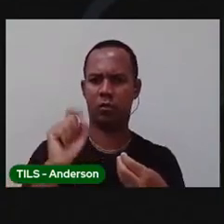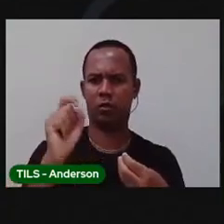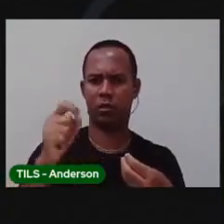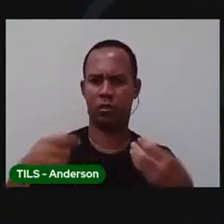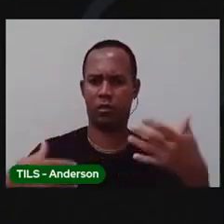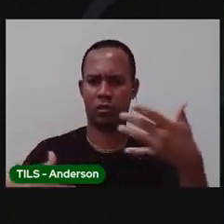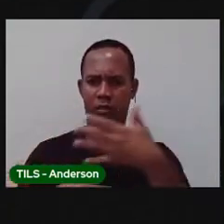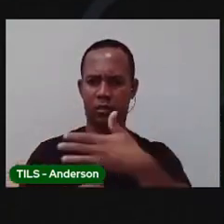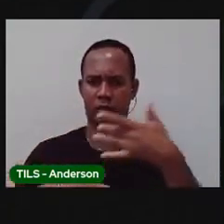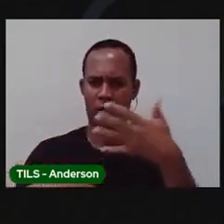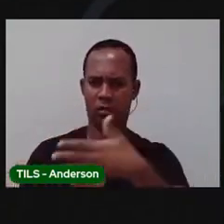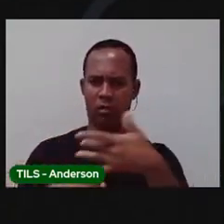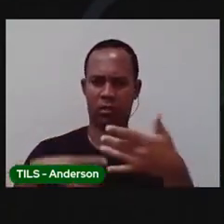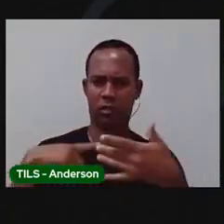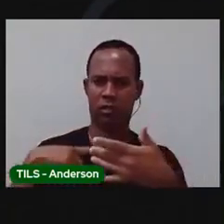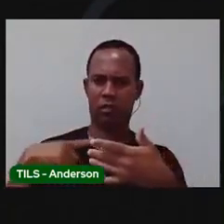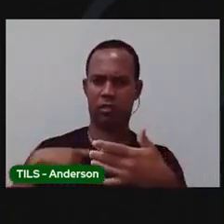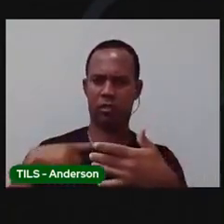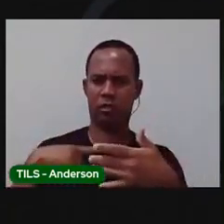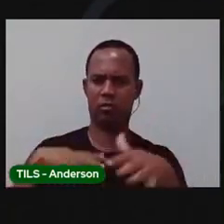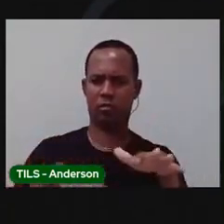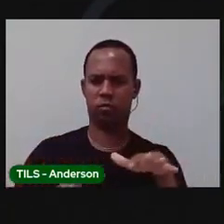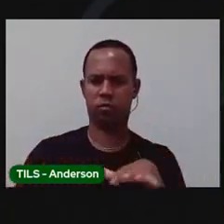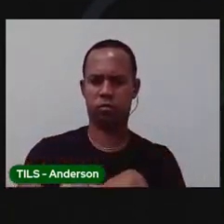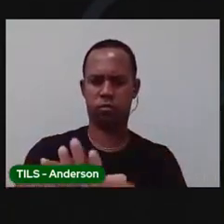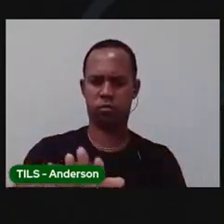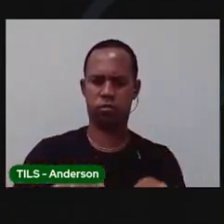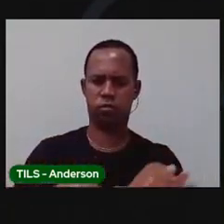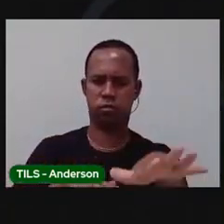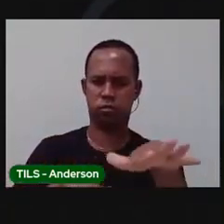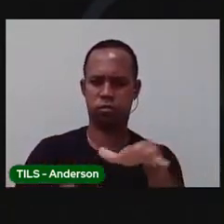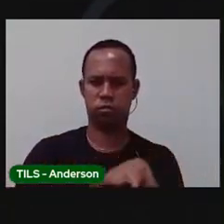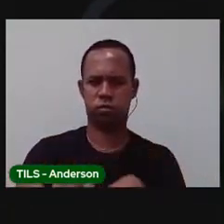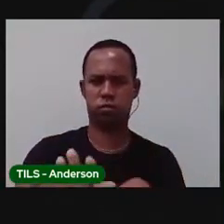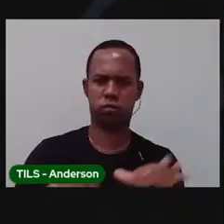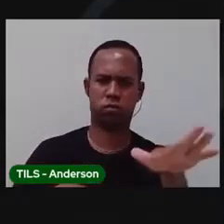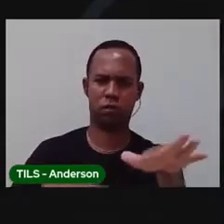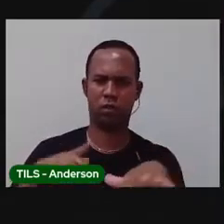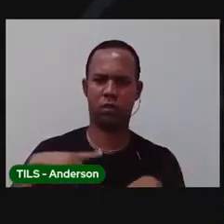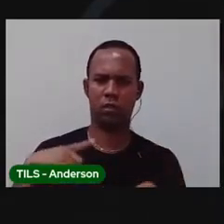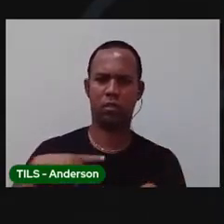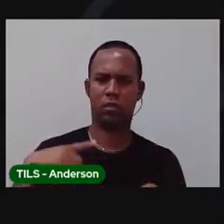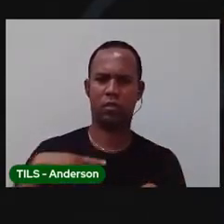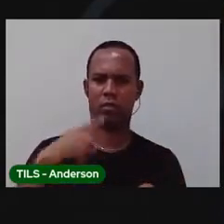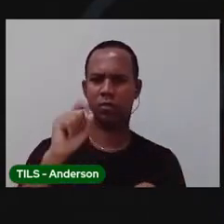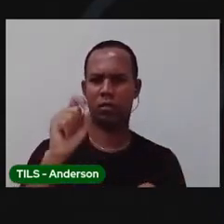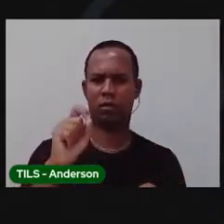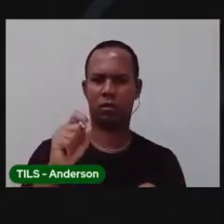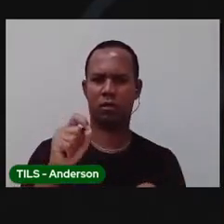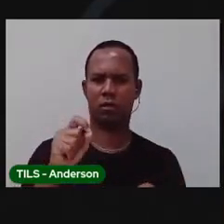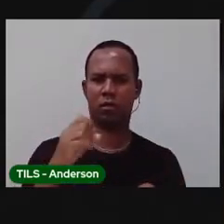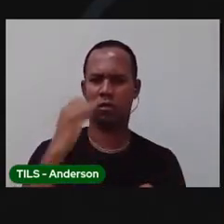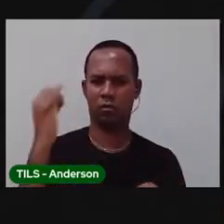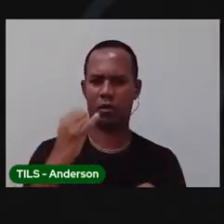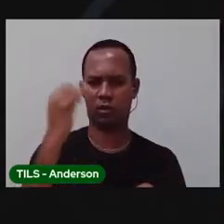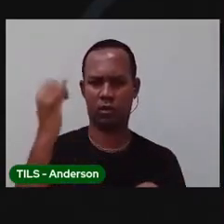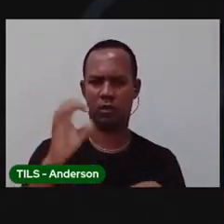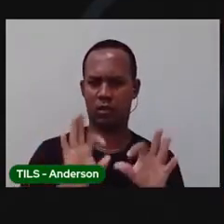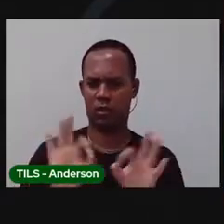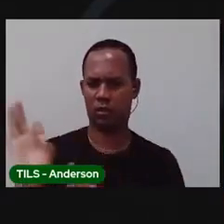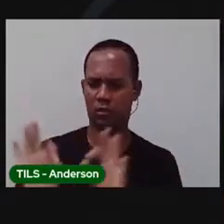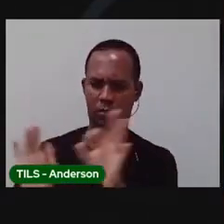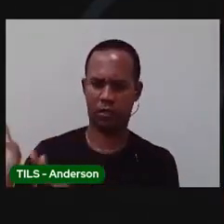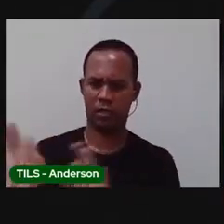duas centrais mecanizadas, como esta, que processa 250 toneladas de materiais. Toda a separação é feita